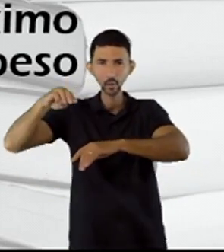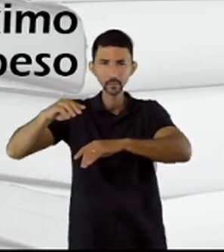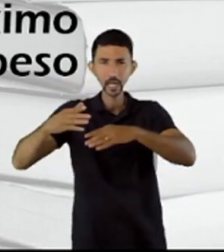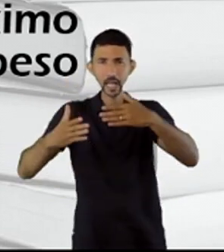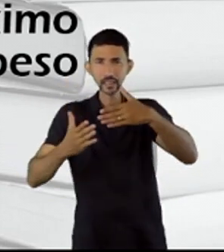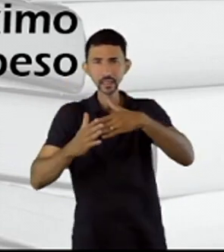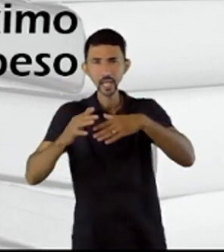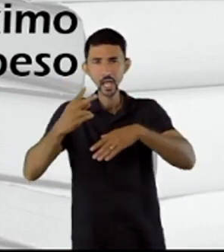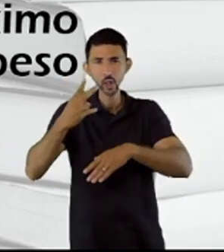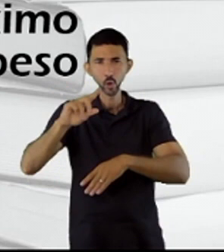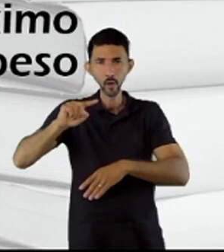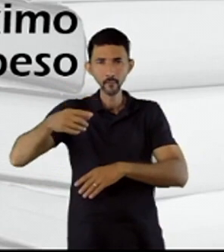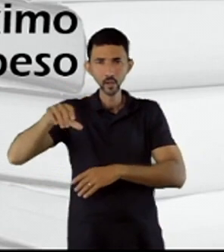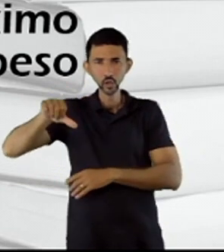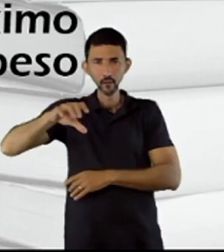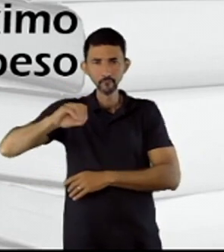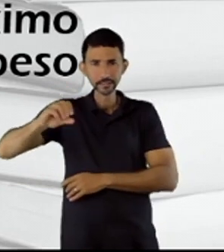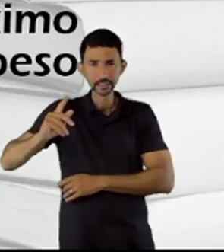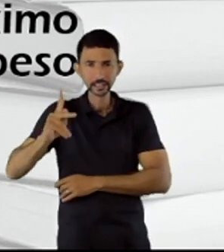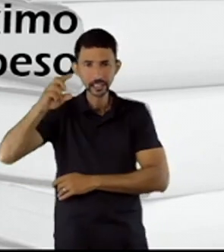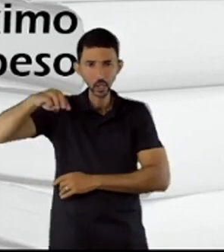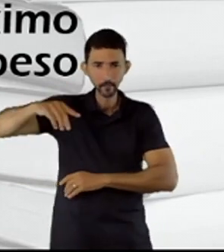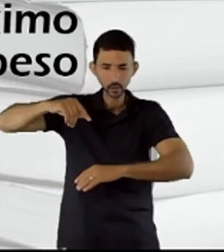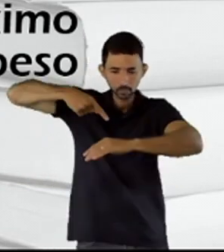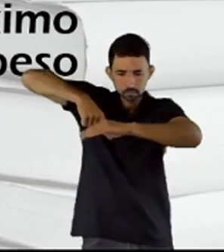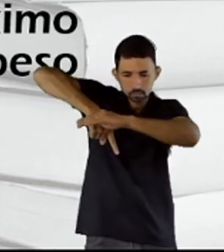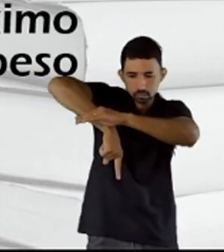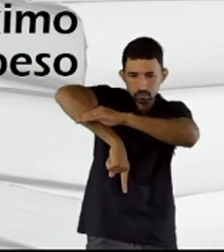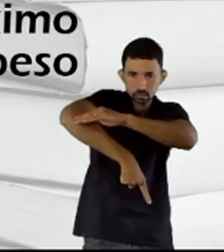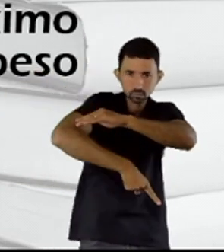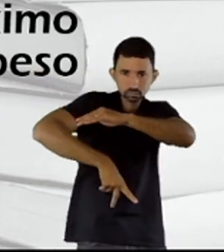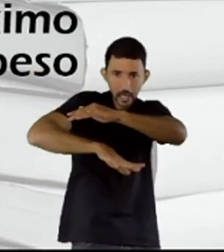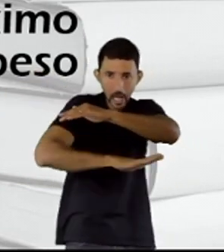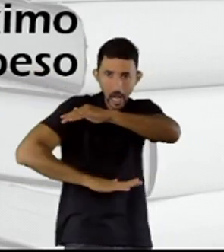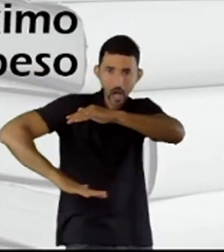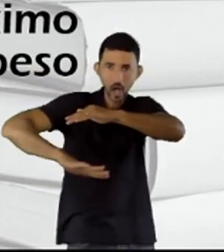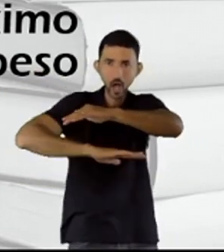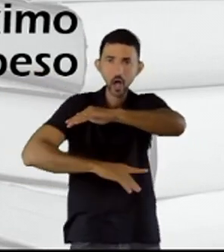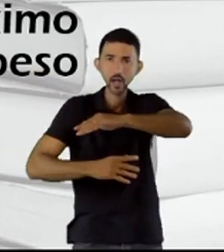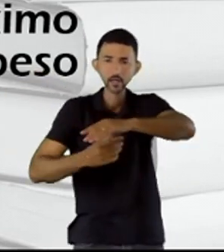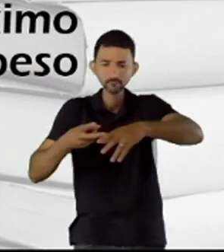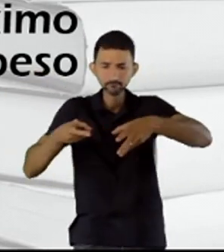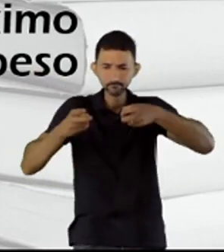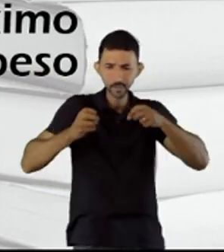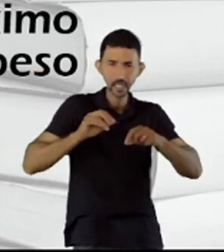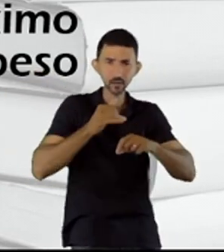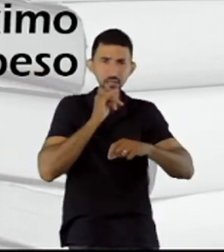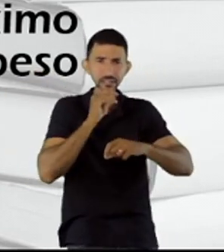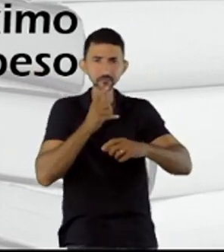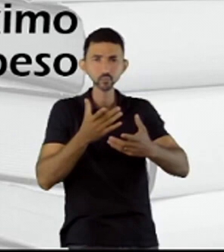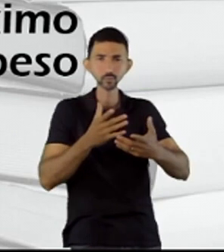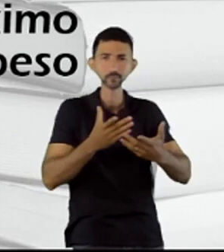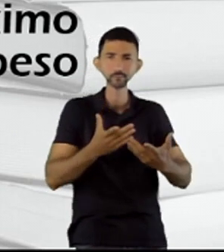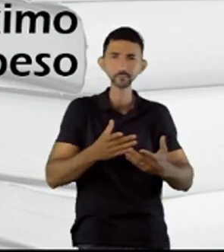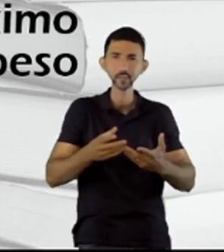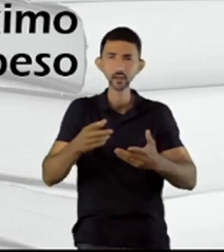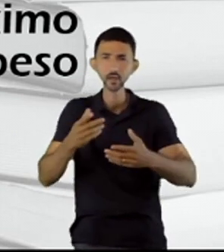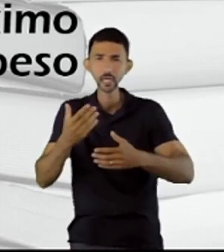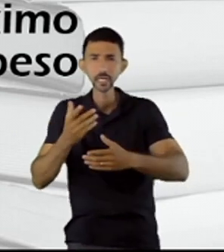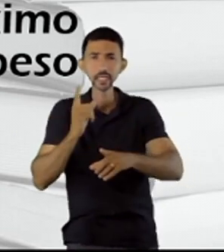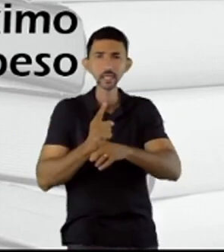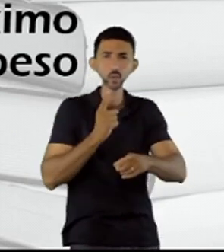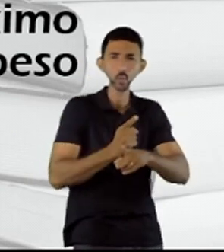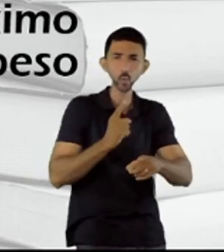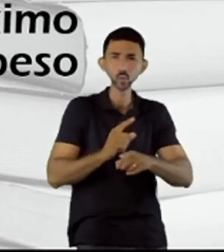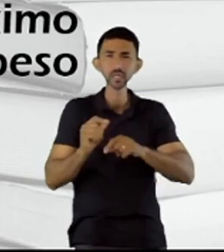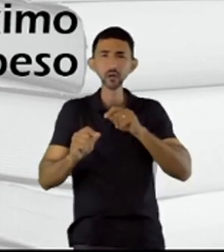2.900 km abaixo da crosta terrestre, e é a área onde você consegue observar, onde você consegue